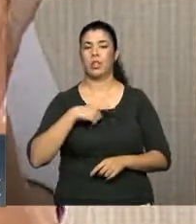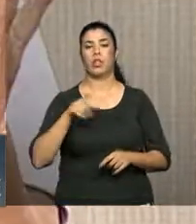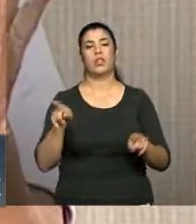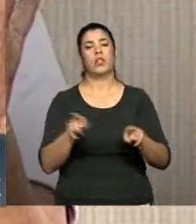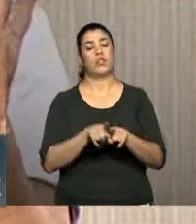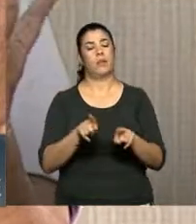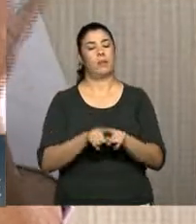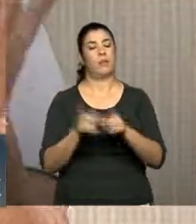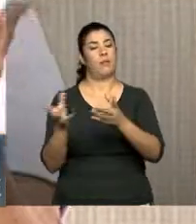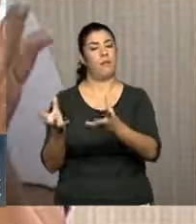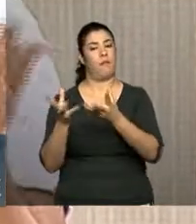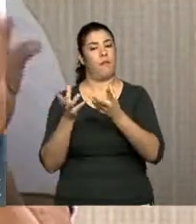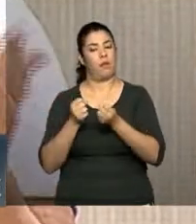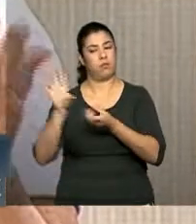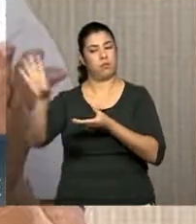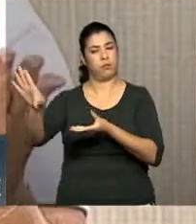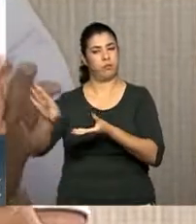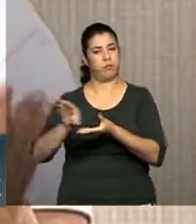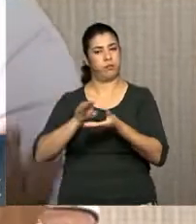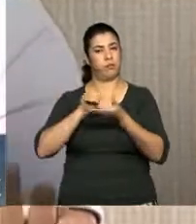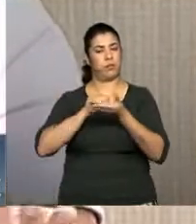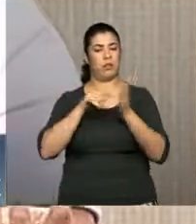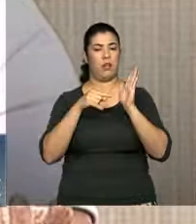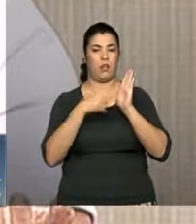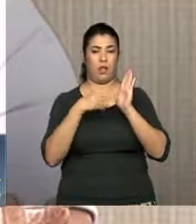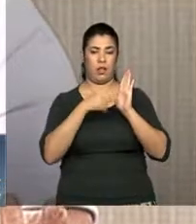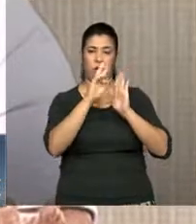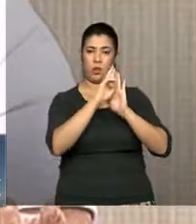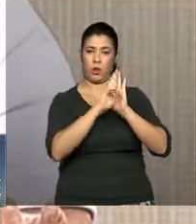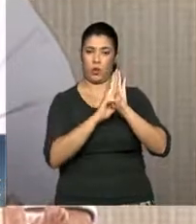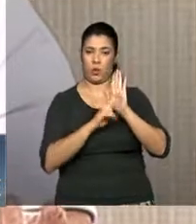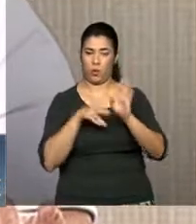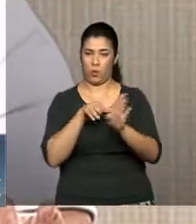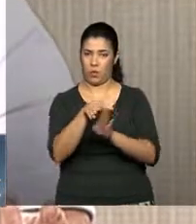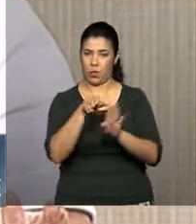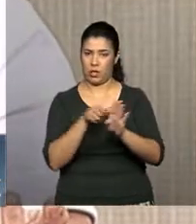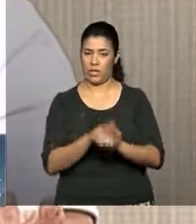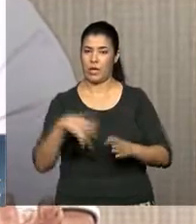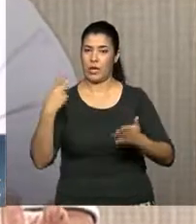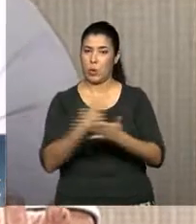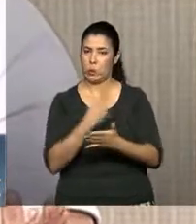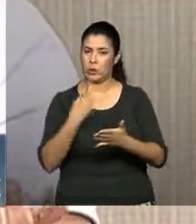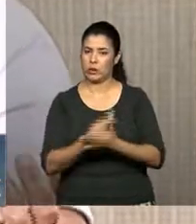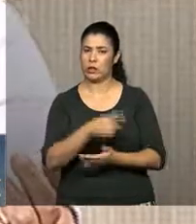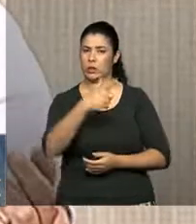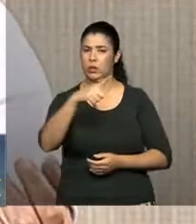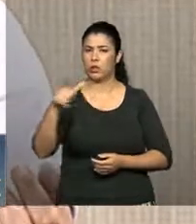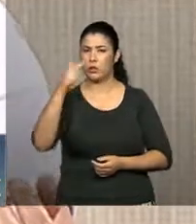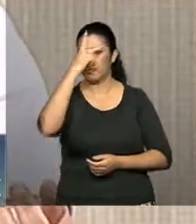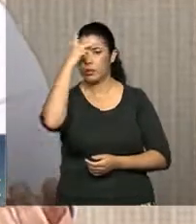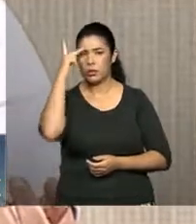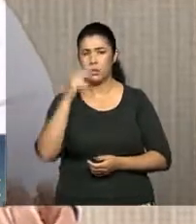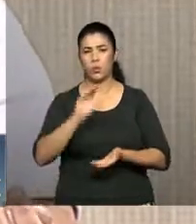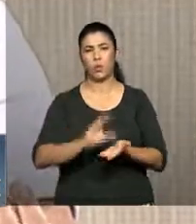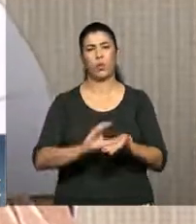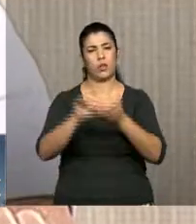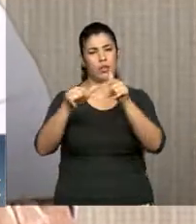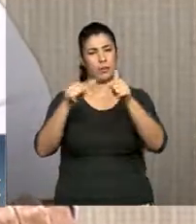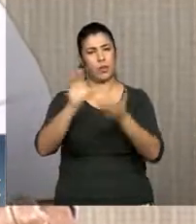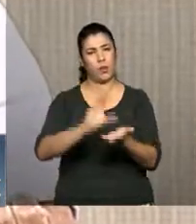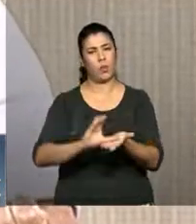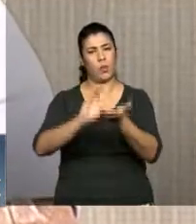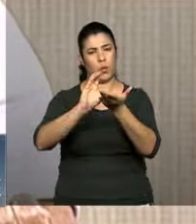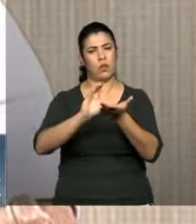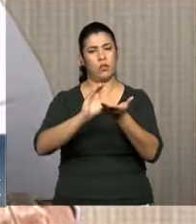inclusive acoplar a recomendação casos concretos de conselheiros tutelares que estão sendo ameaçados em vários